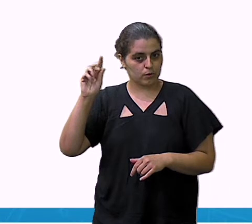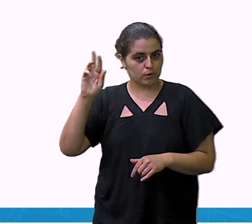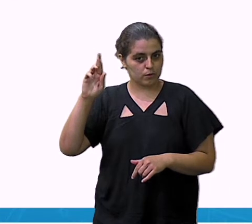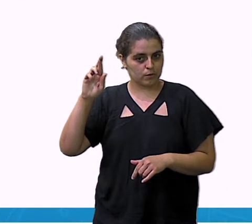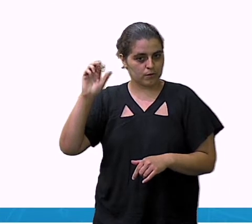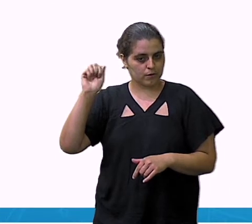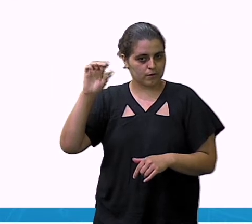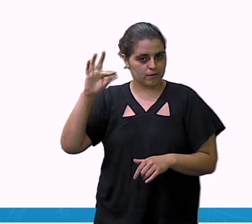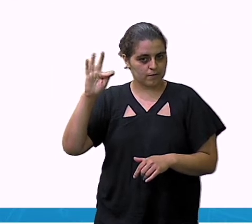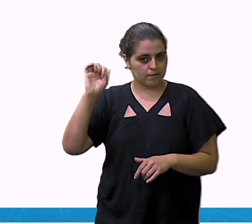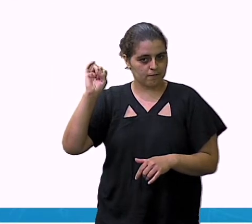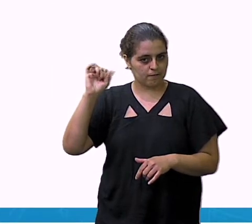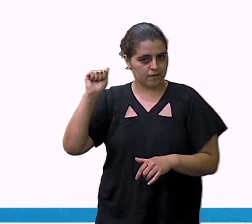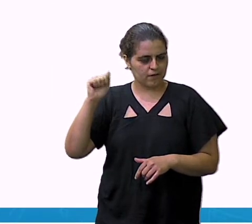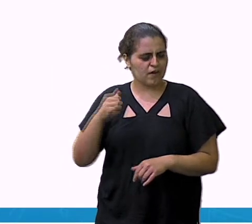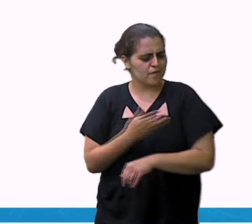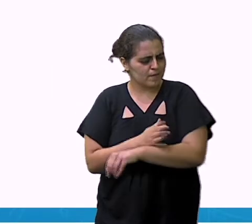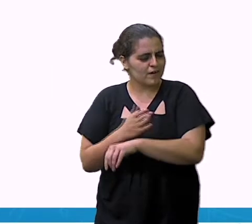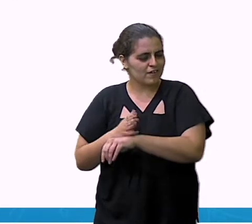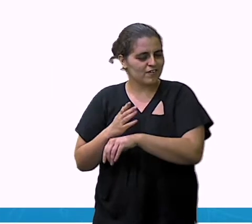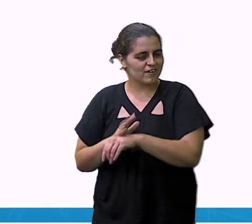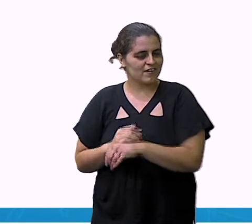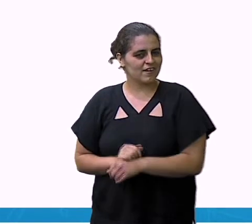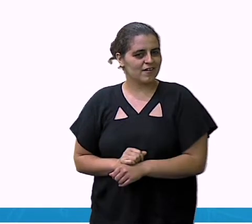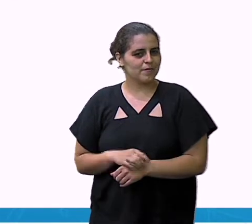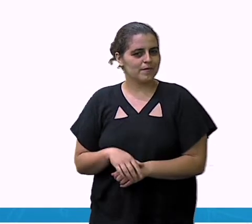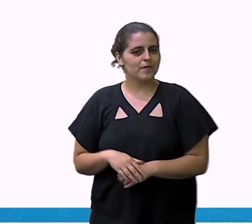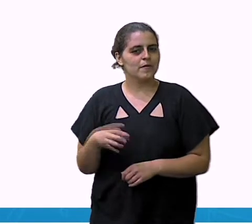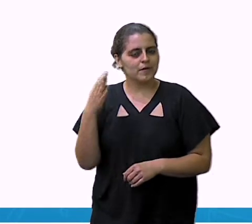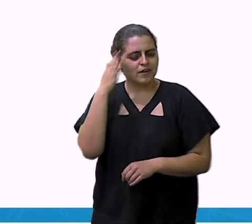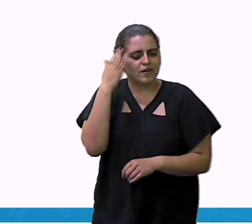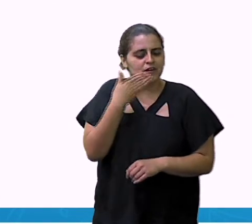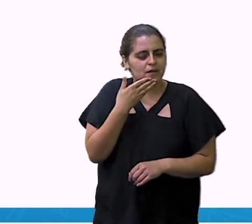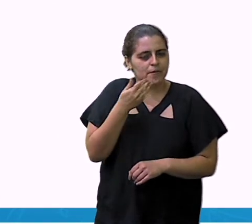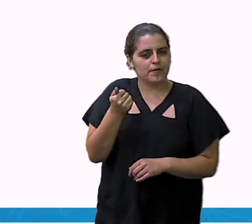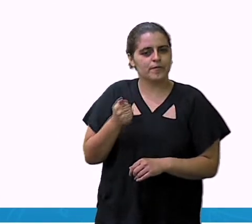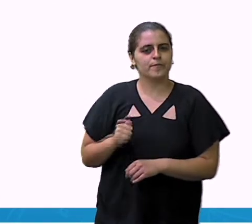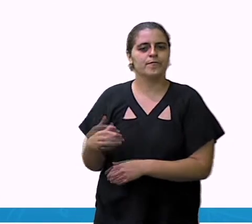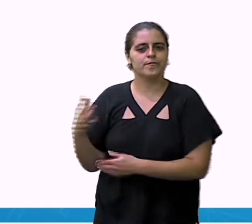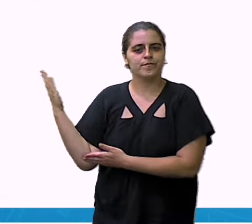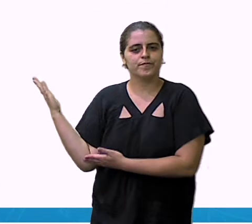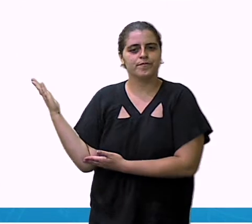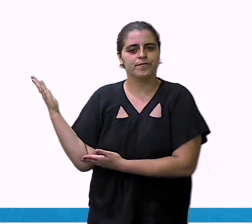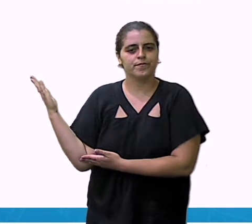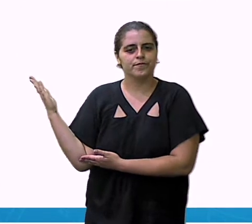vamos praticar um pouquinho para tirar algumas dúvidas de vocês. Vamos lá?